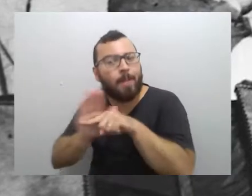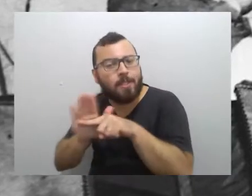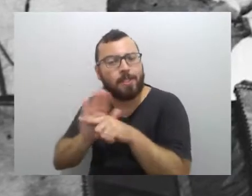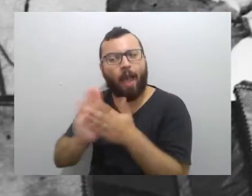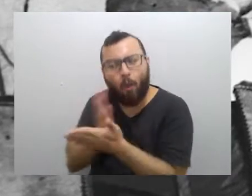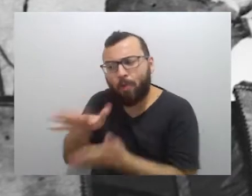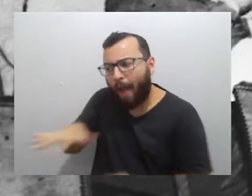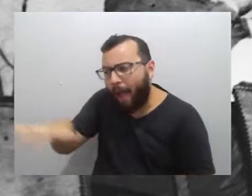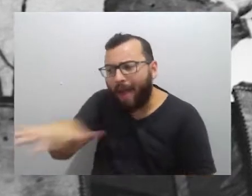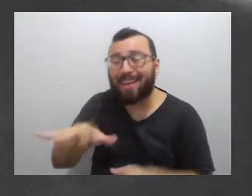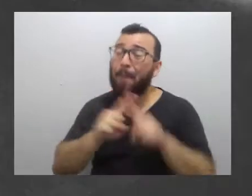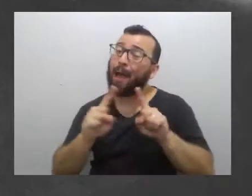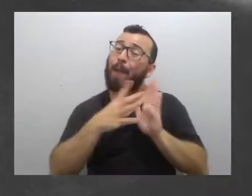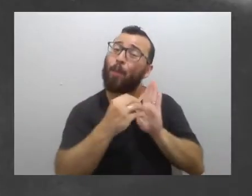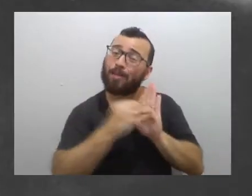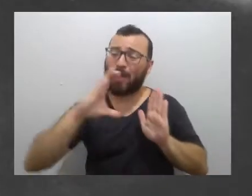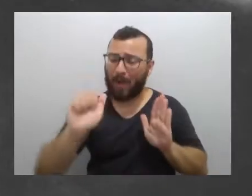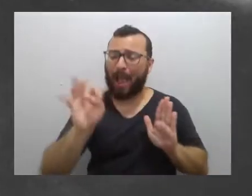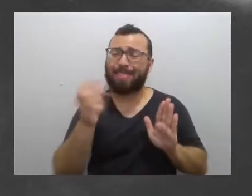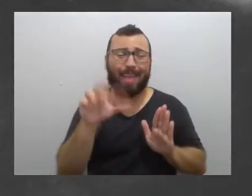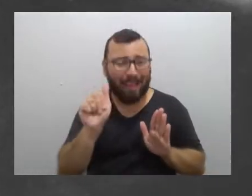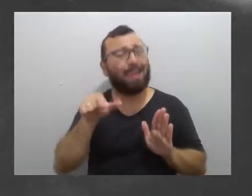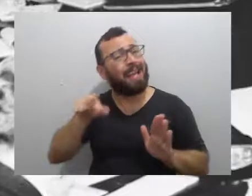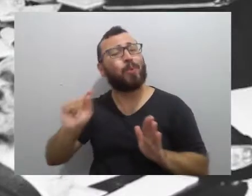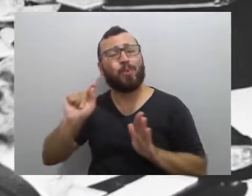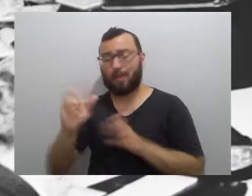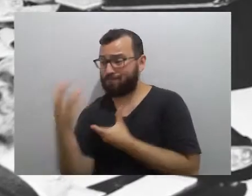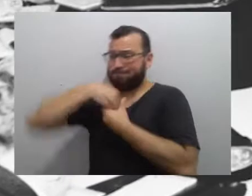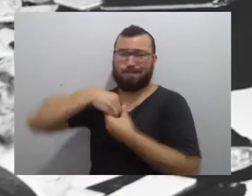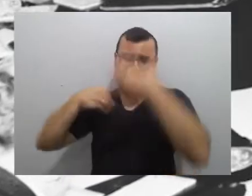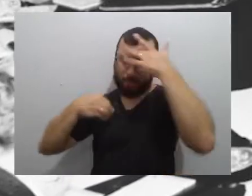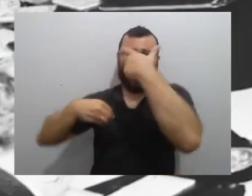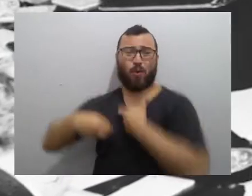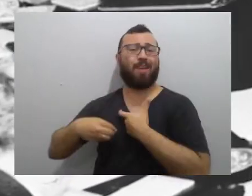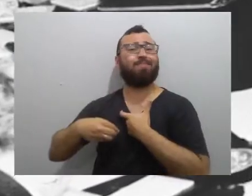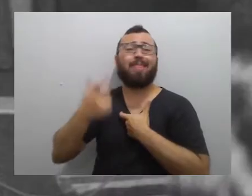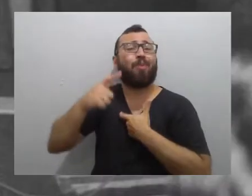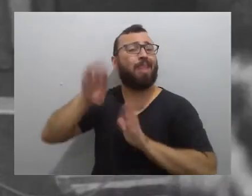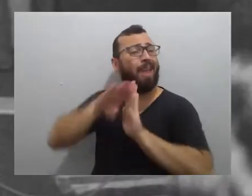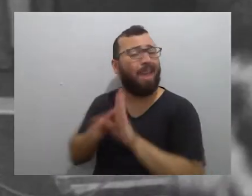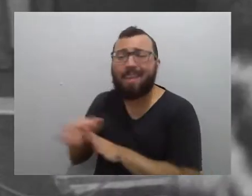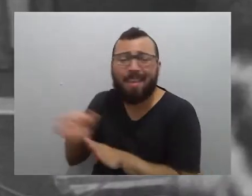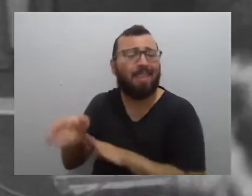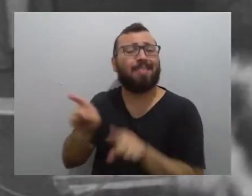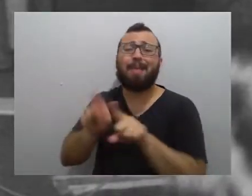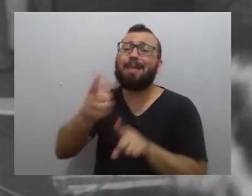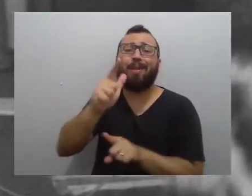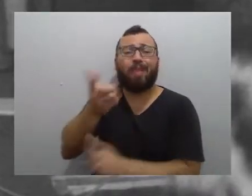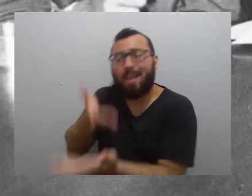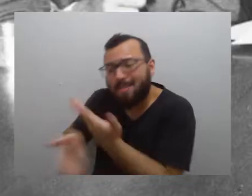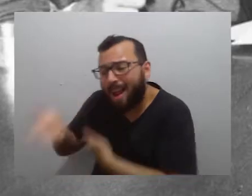1951 foi criado o Conselho Nacional de Pesquisas, o CNPq, e a CAPES, dando novo estímulo à pesquisa